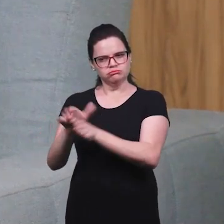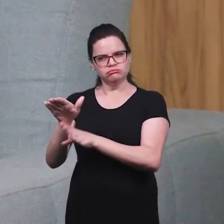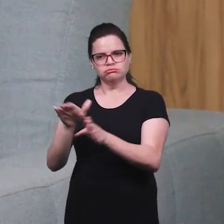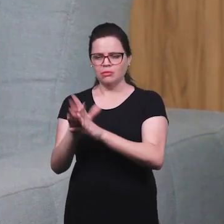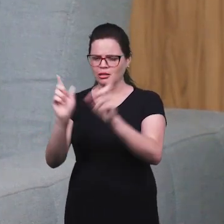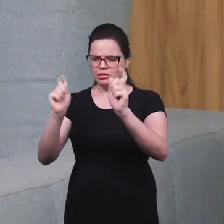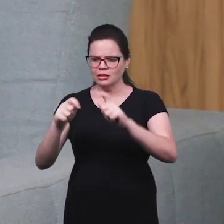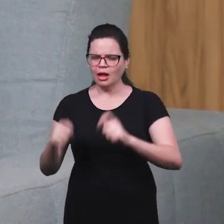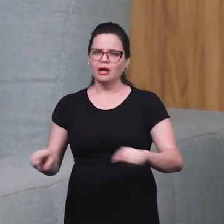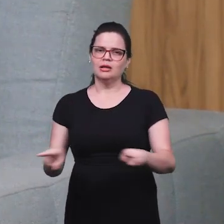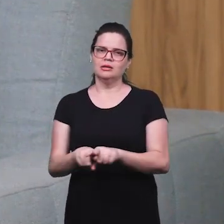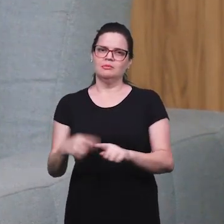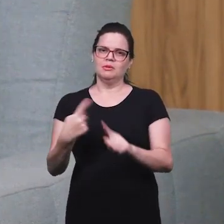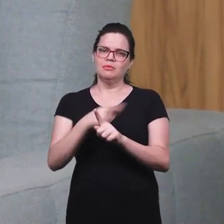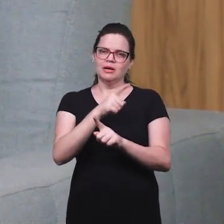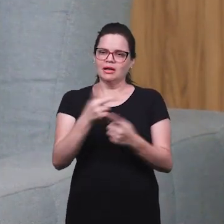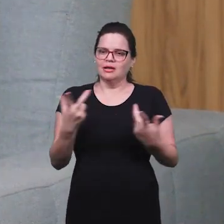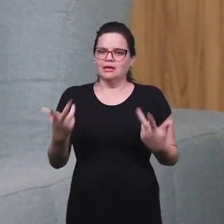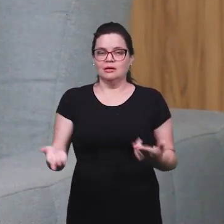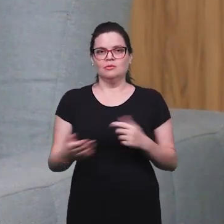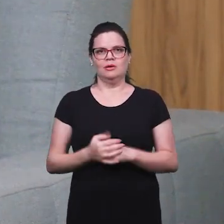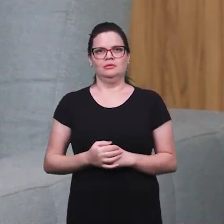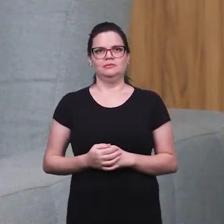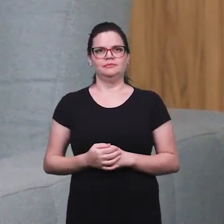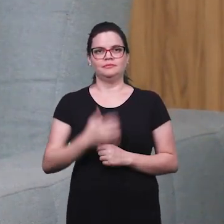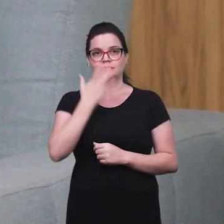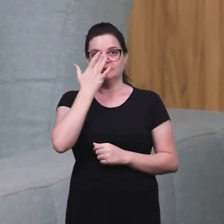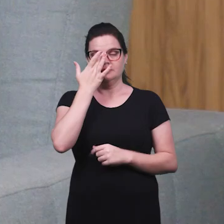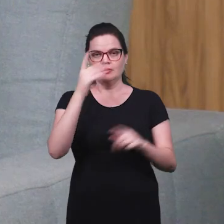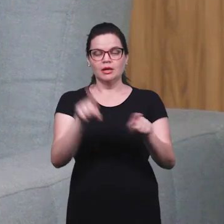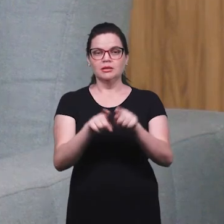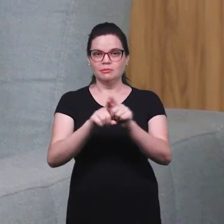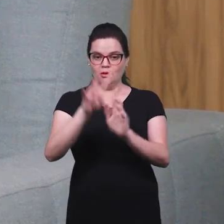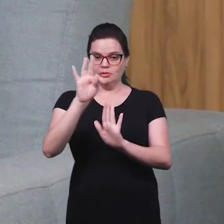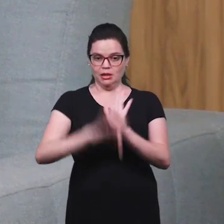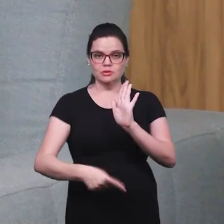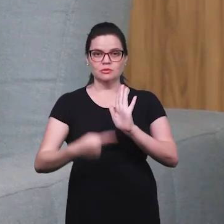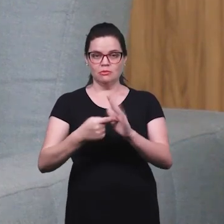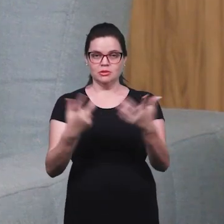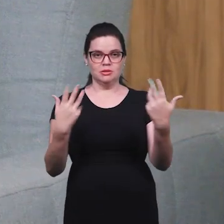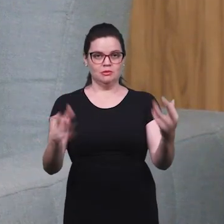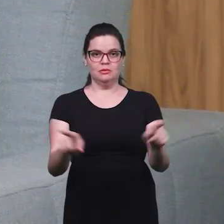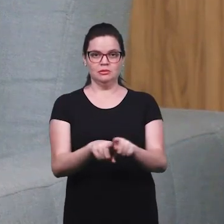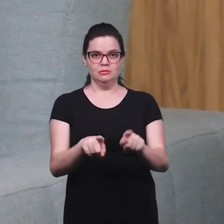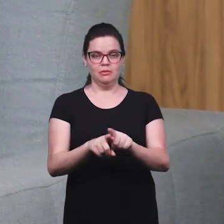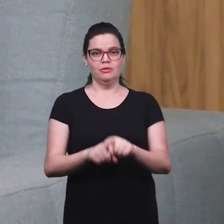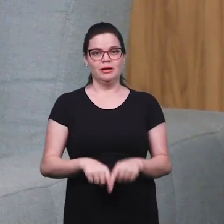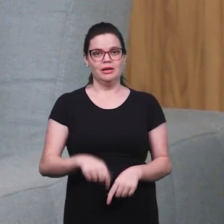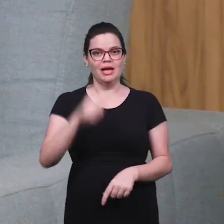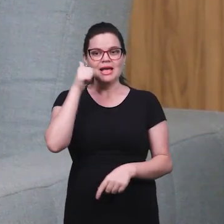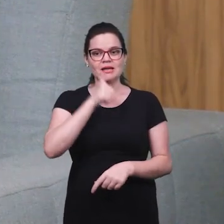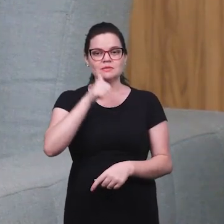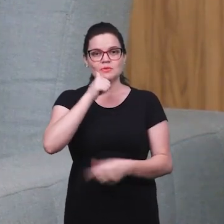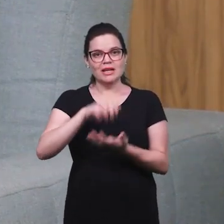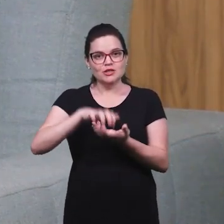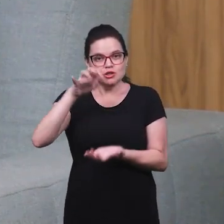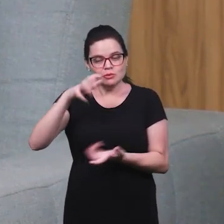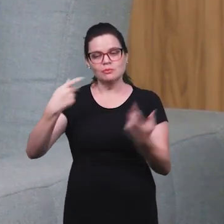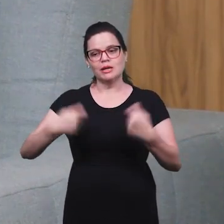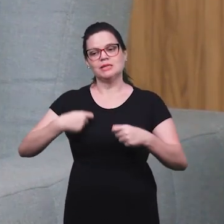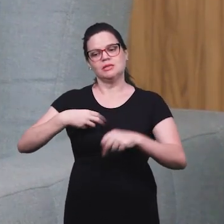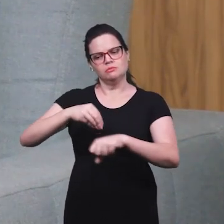é um exemplo para a sua vida também, como jovem hoje, né? E a palavra registra exatamente isso, falando das